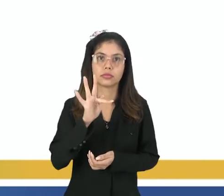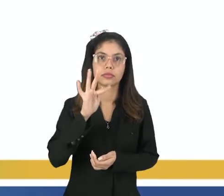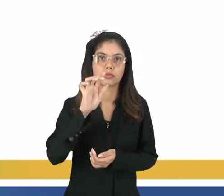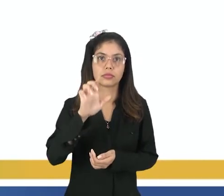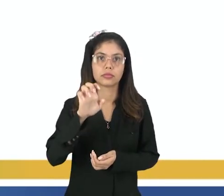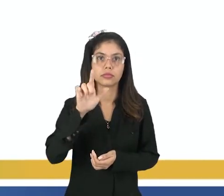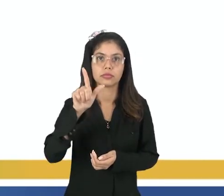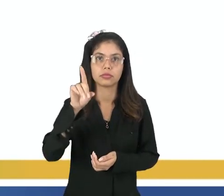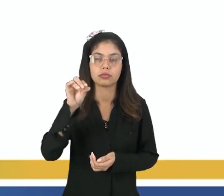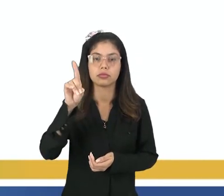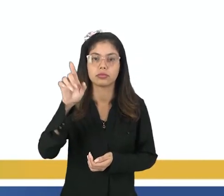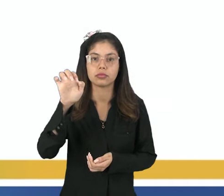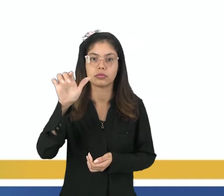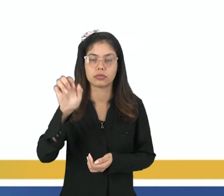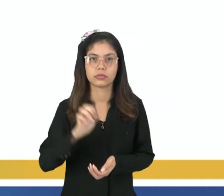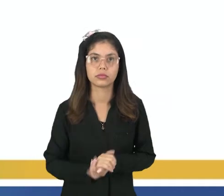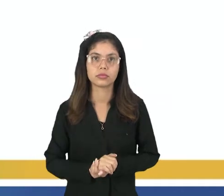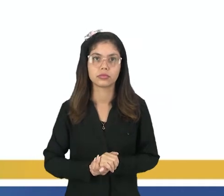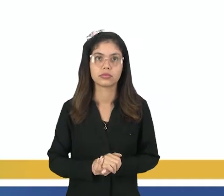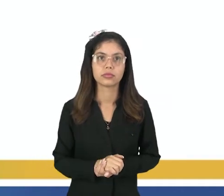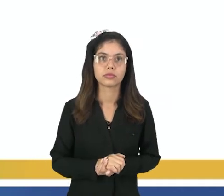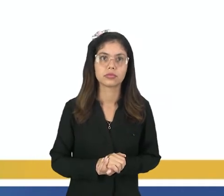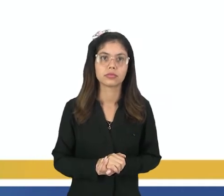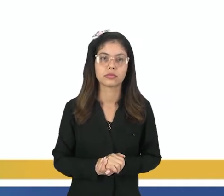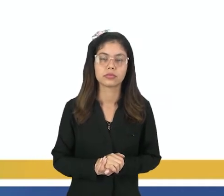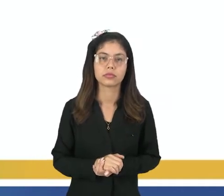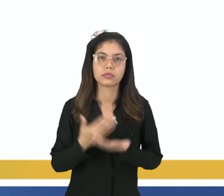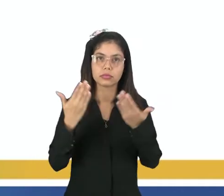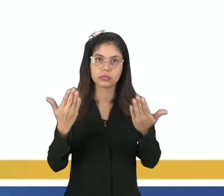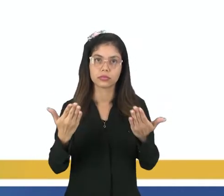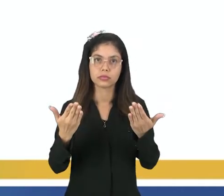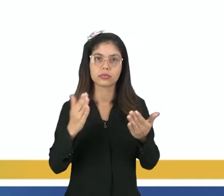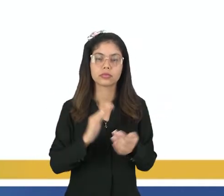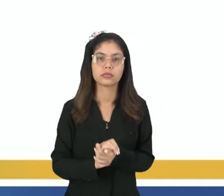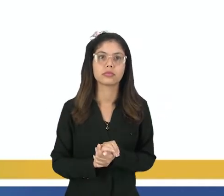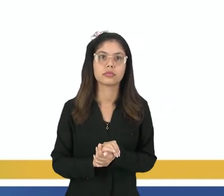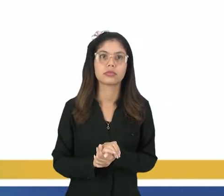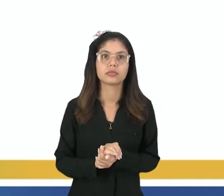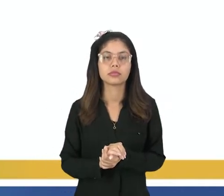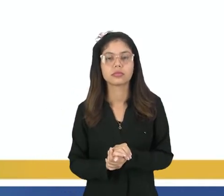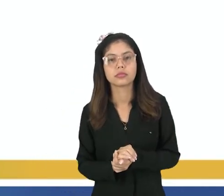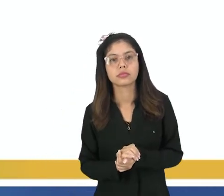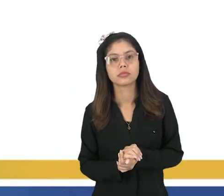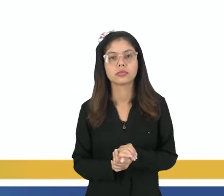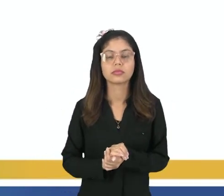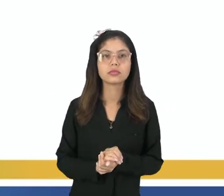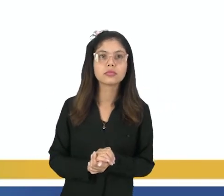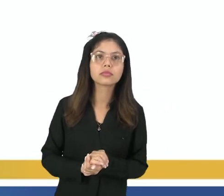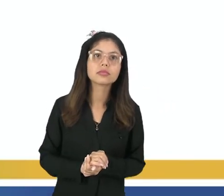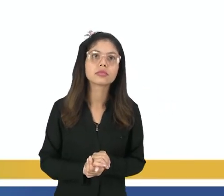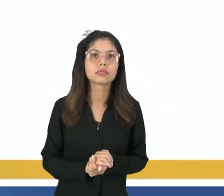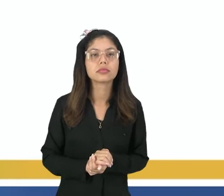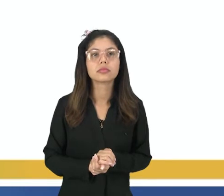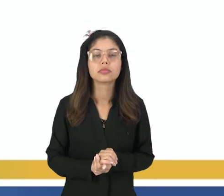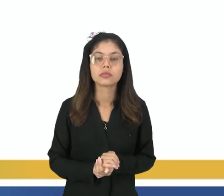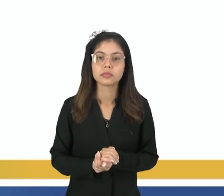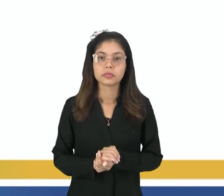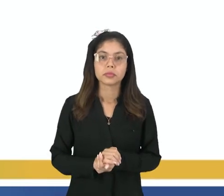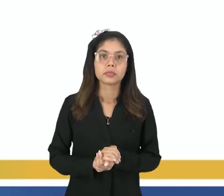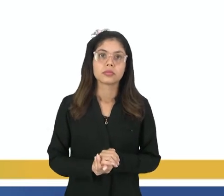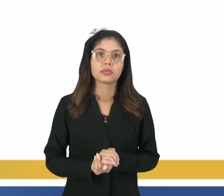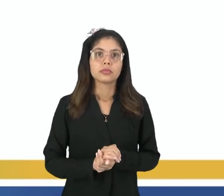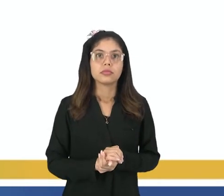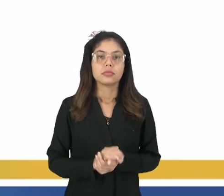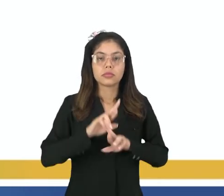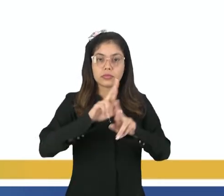filo do gato é chamado de felídeo. Então, esse aí a gente fala aí com som de E, tá? Então, o